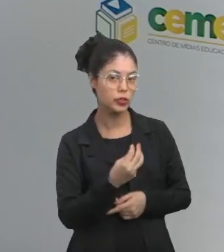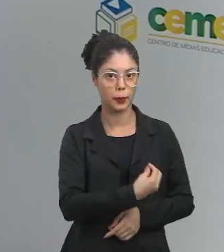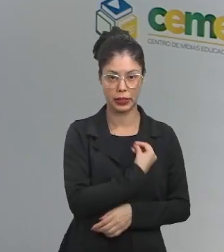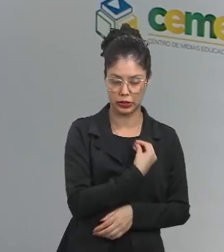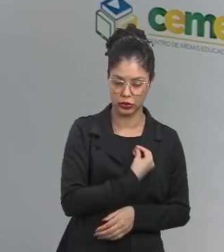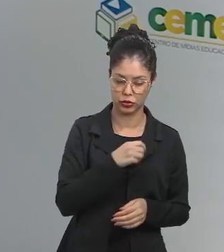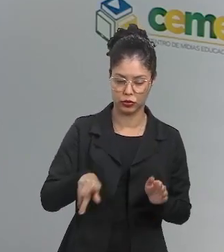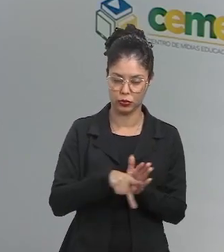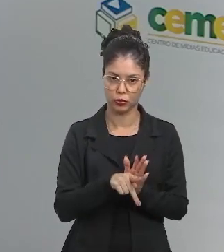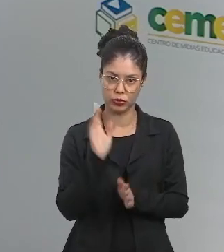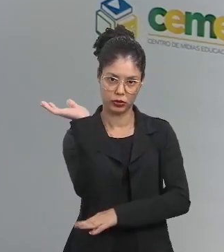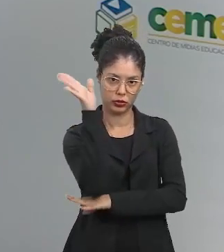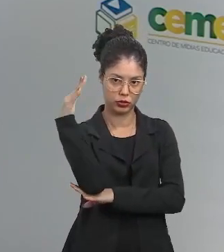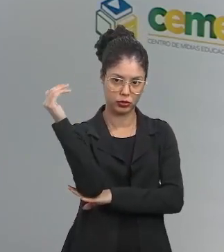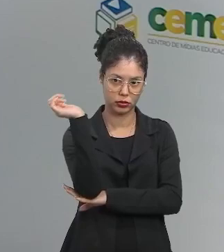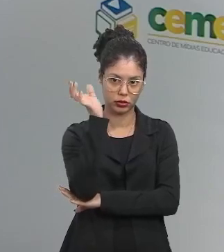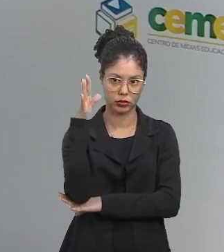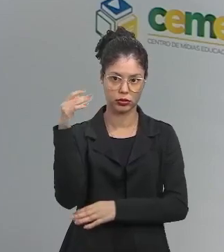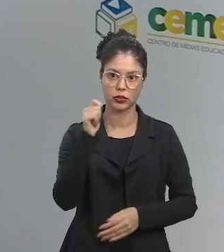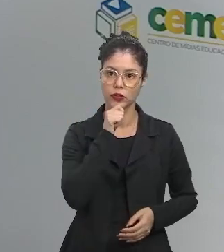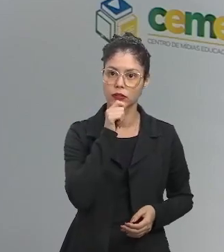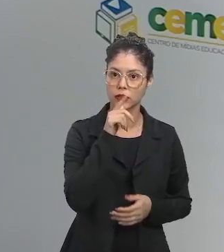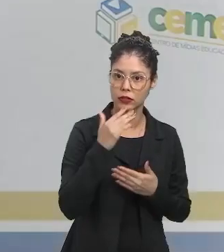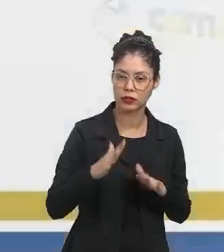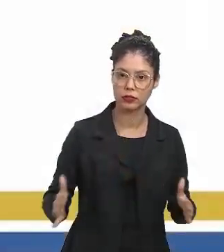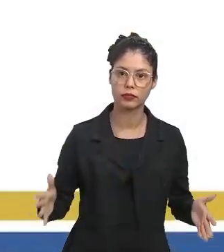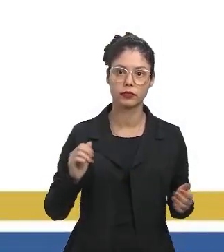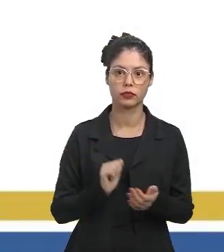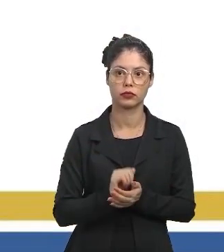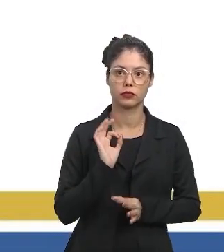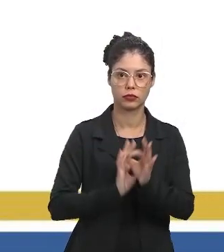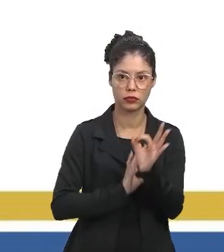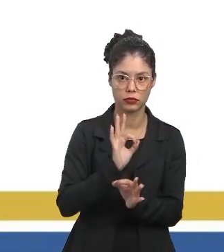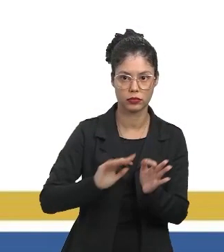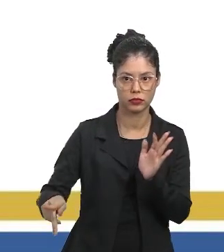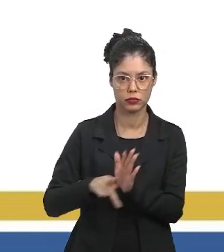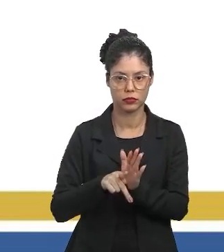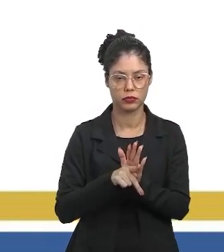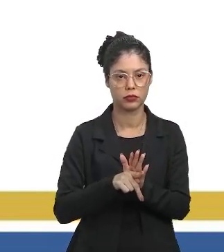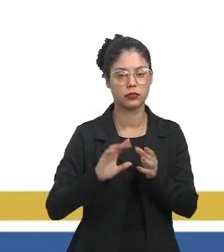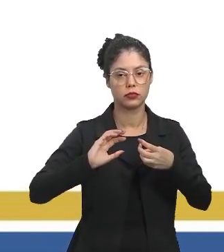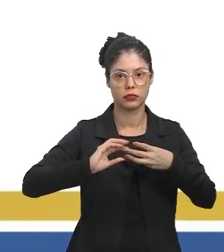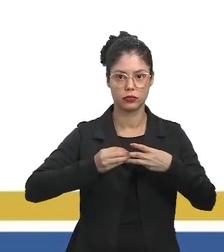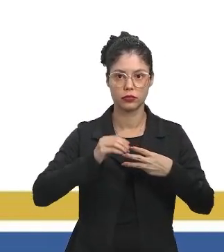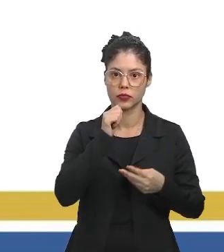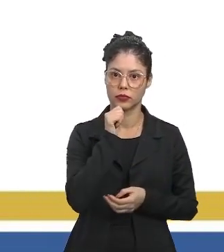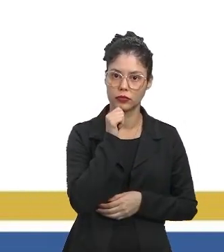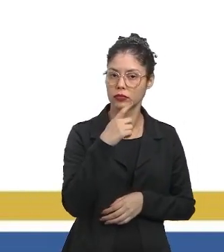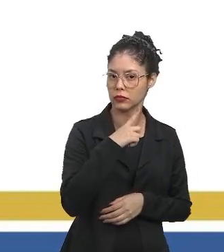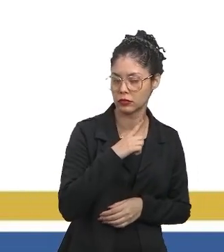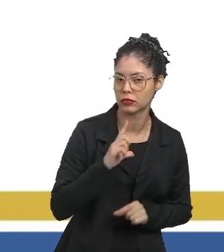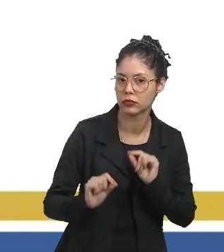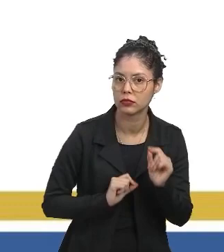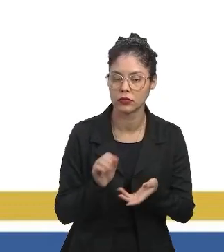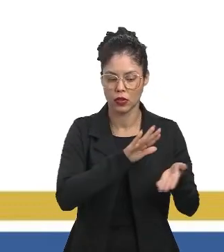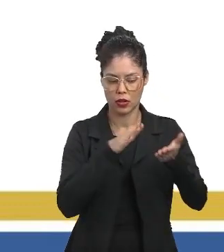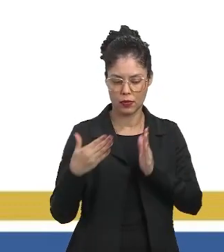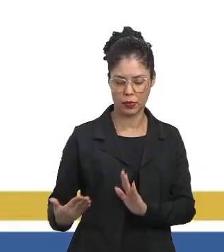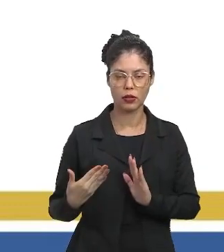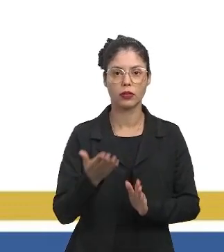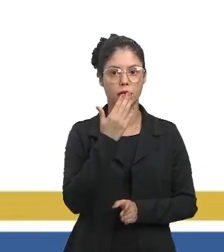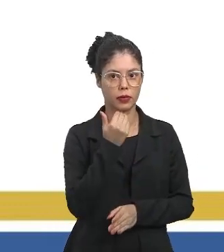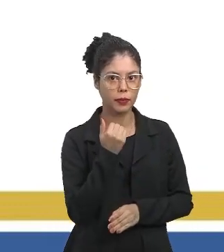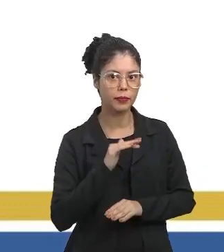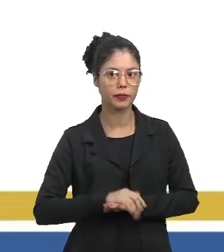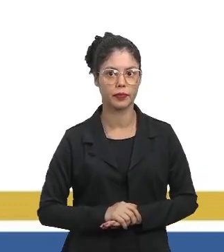dentro dessas algas vão ser mantidos, mantendo funcionando dentro das suas próprias células, obtendo assim parte do seu